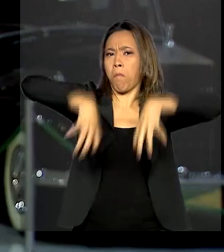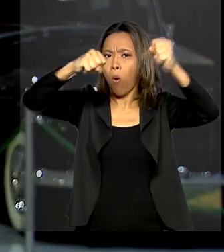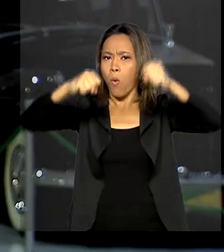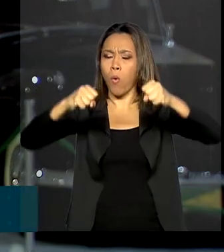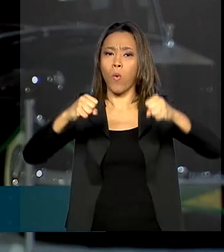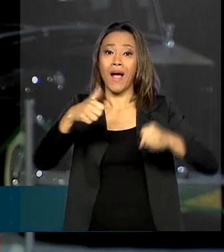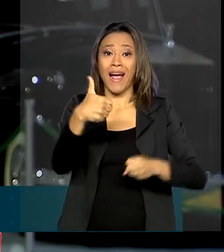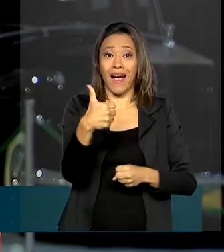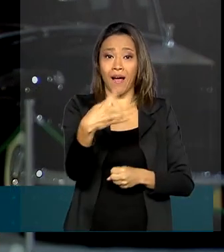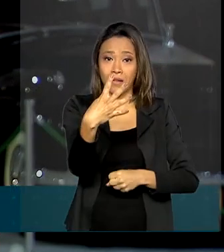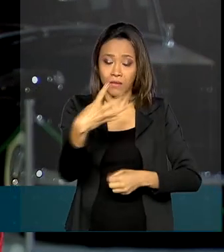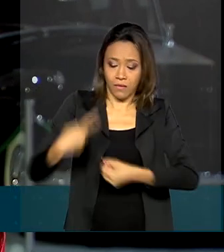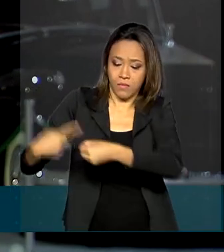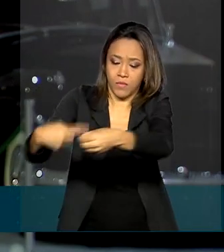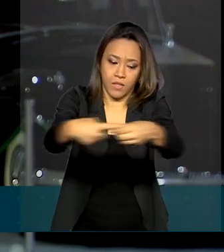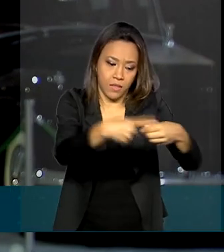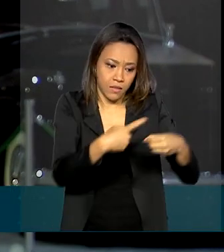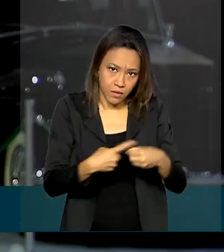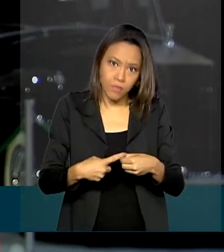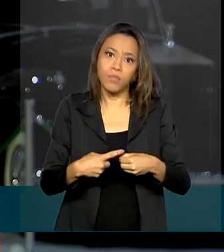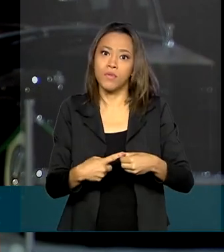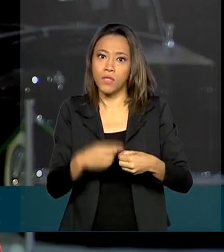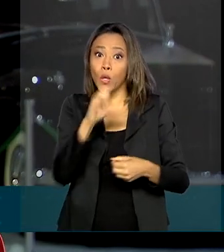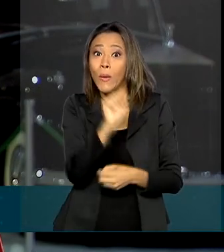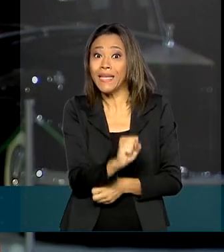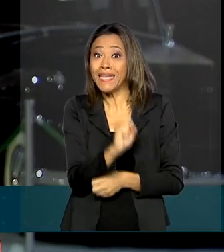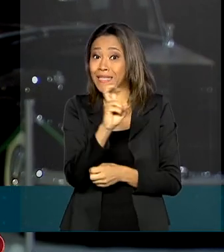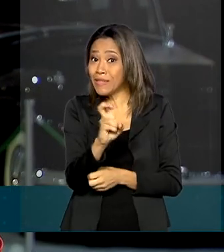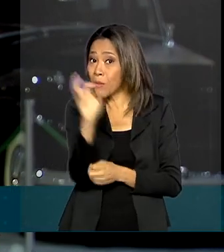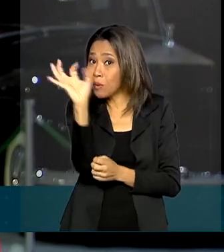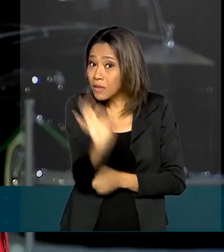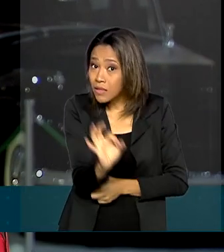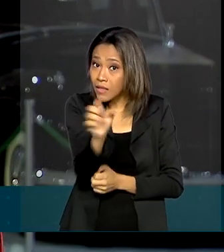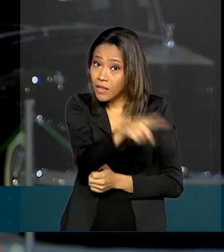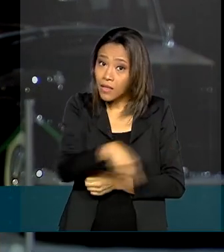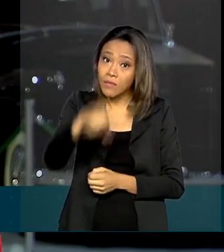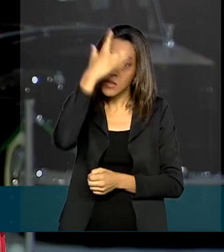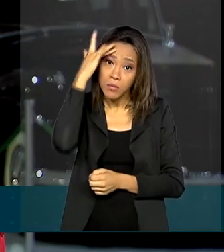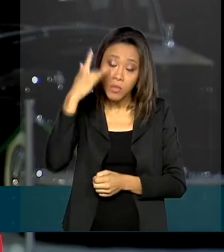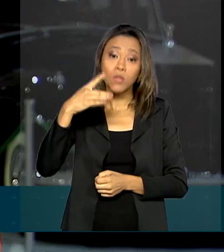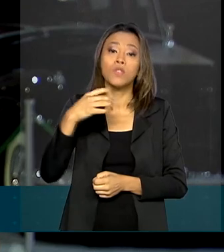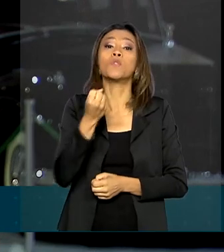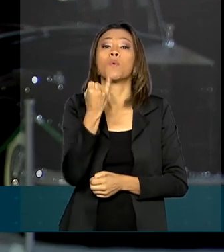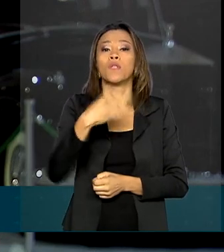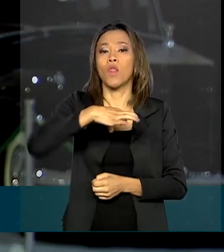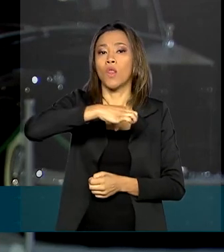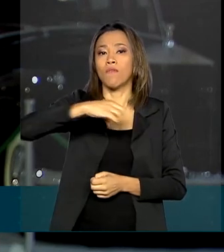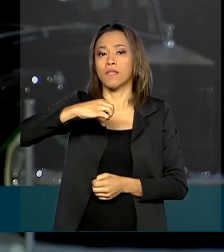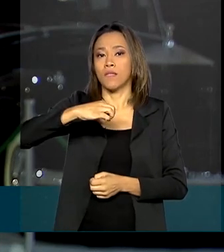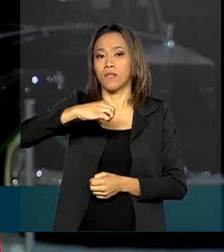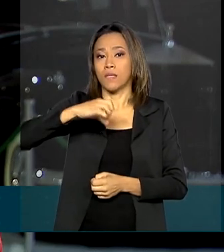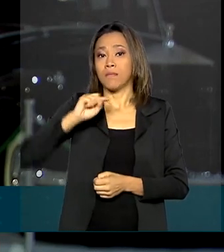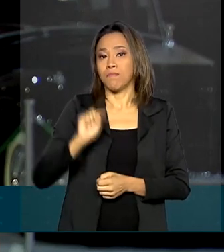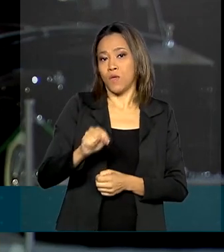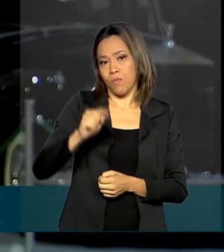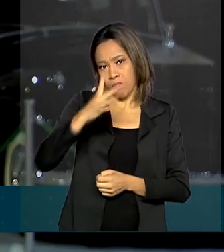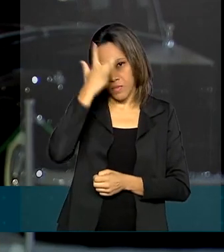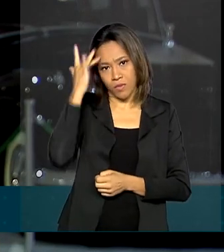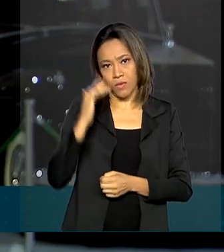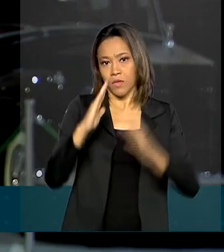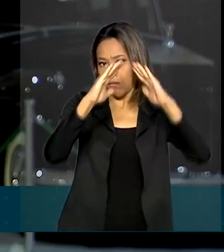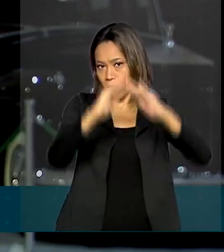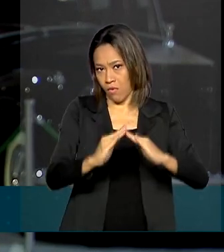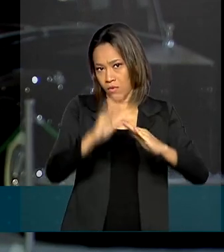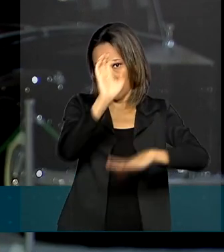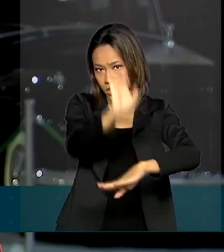14 municípios e 85% de uma população de 900 mil pessoas que vivem no Estado. Em entrevista